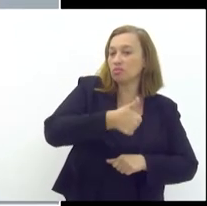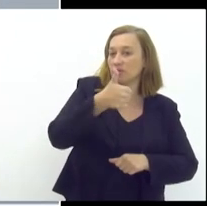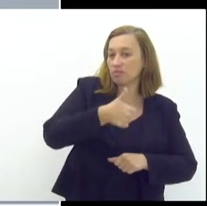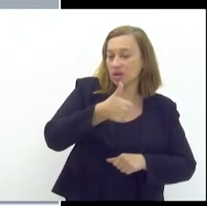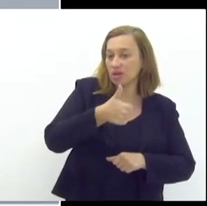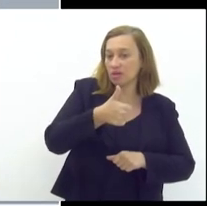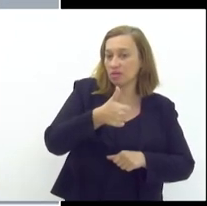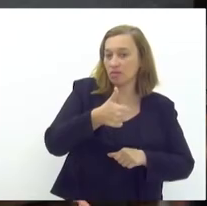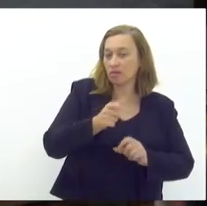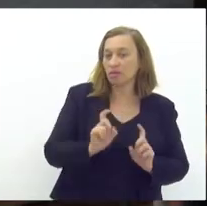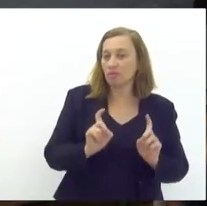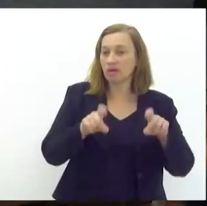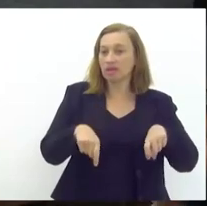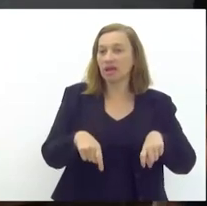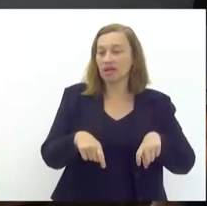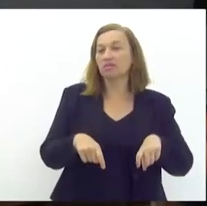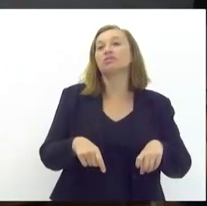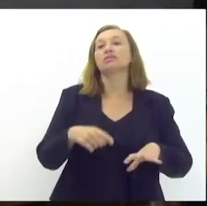obrigado